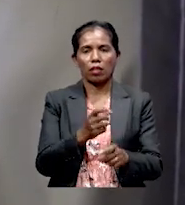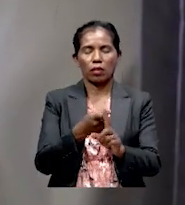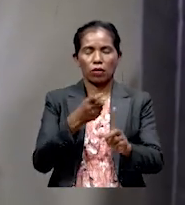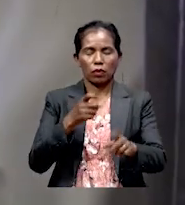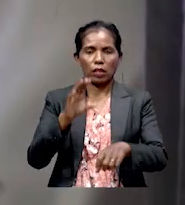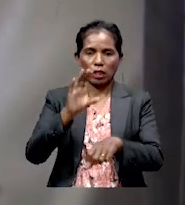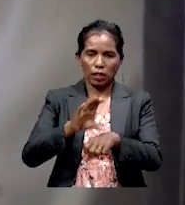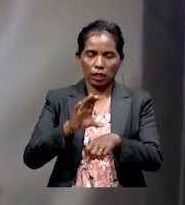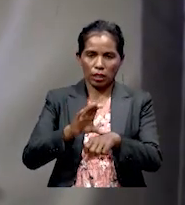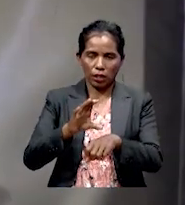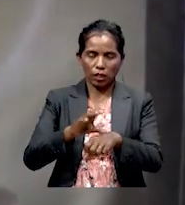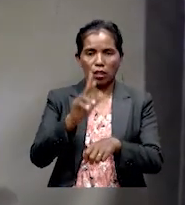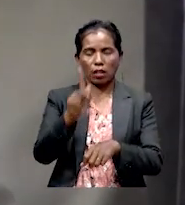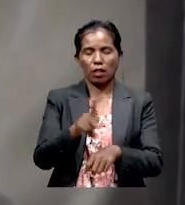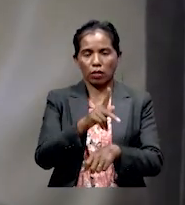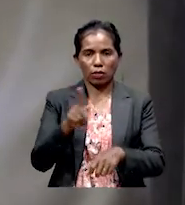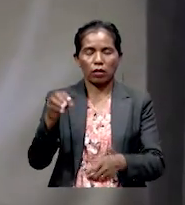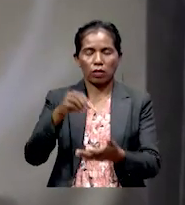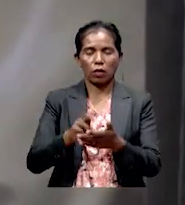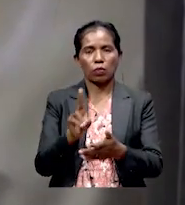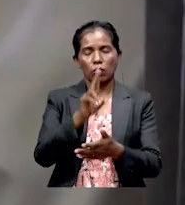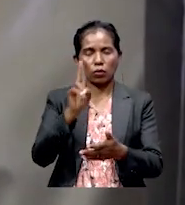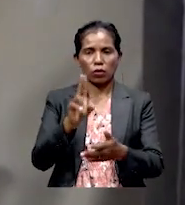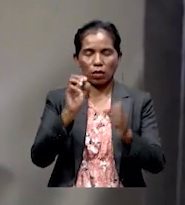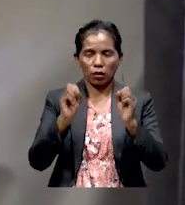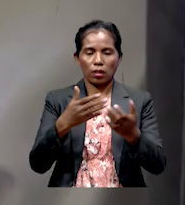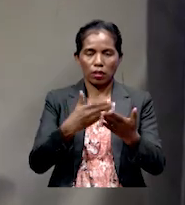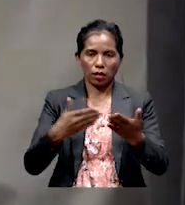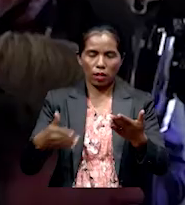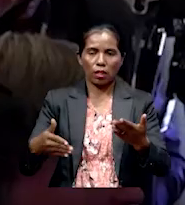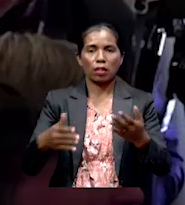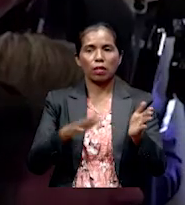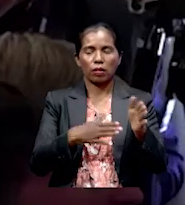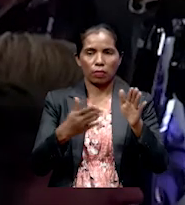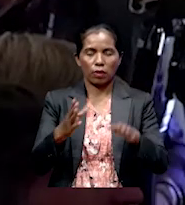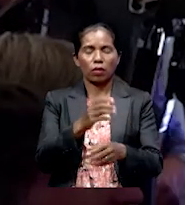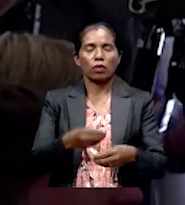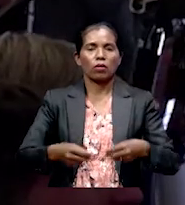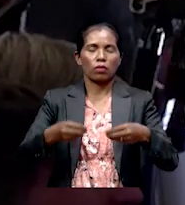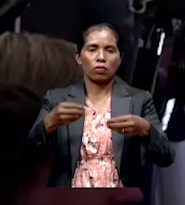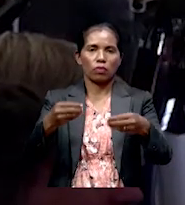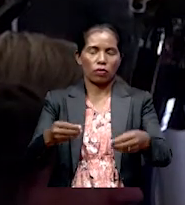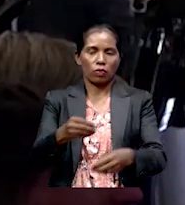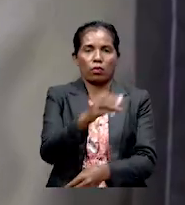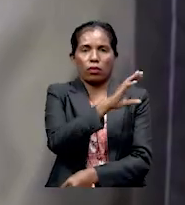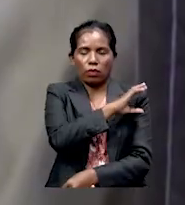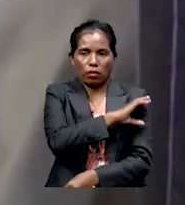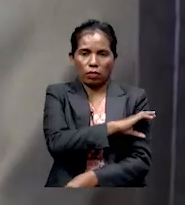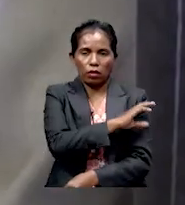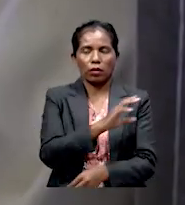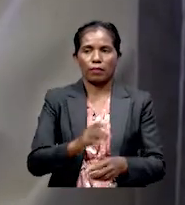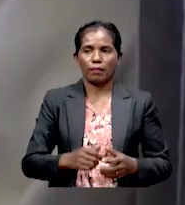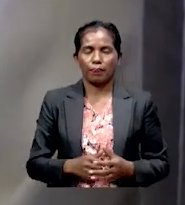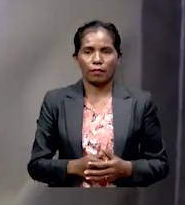Igreja Católica Romana nem permite uso proporcional arma mortal à tua autodefesa contra a nação agressiva. Mas pode